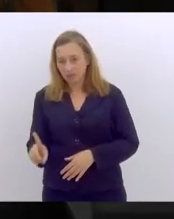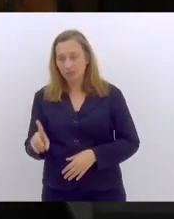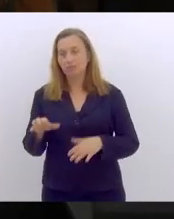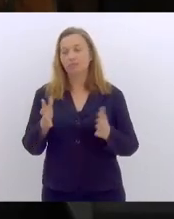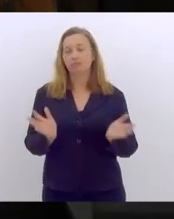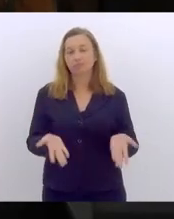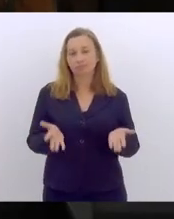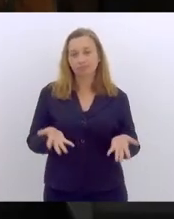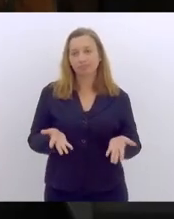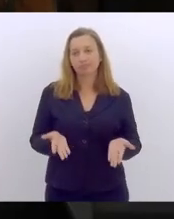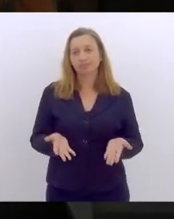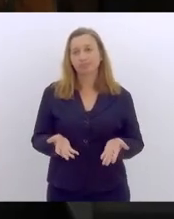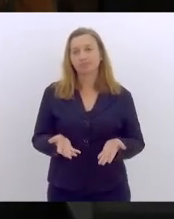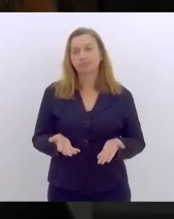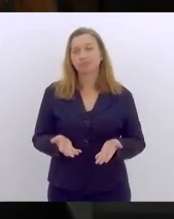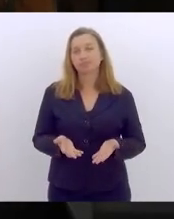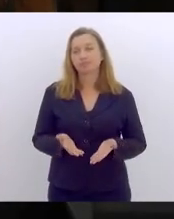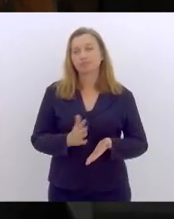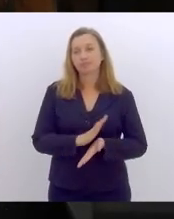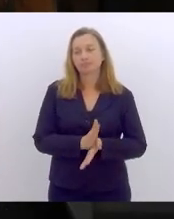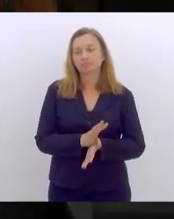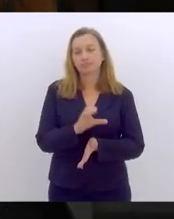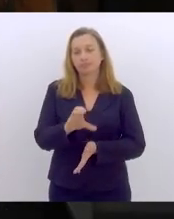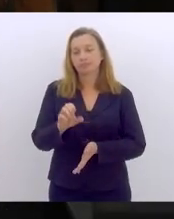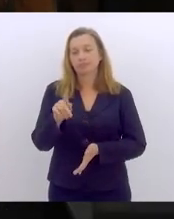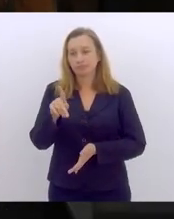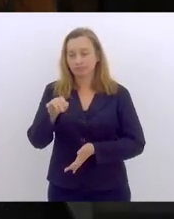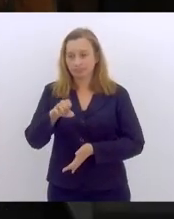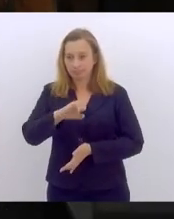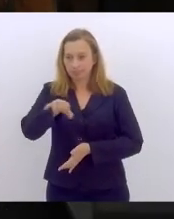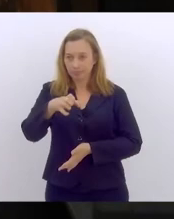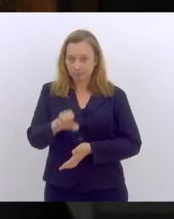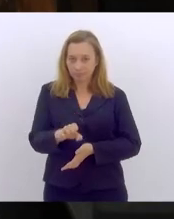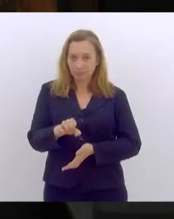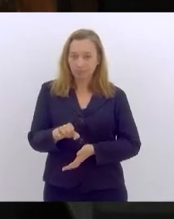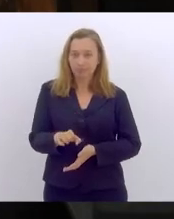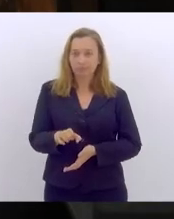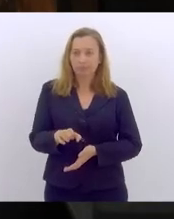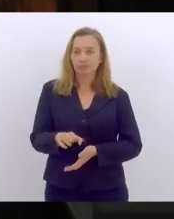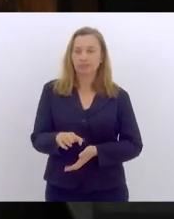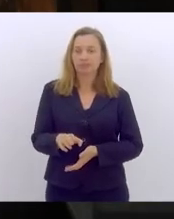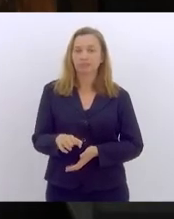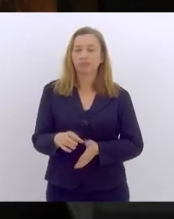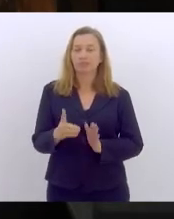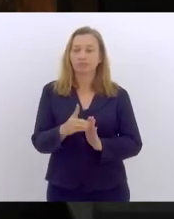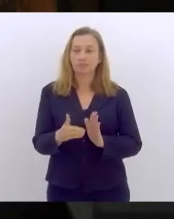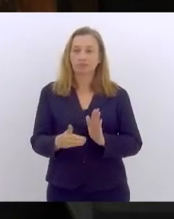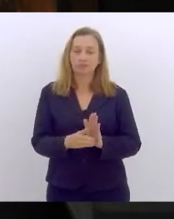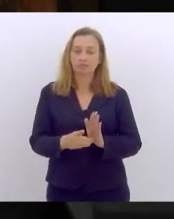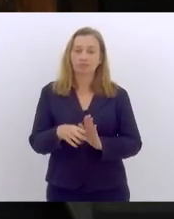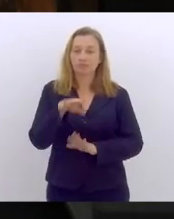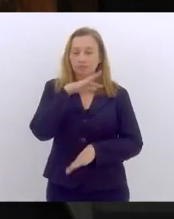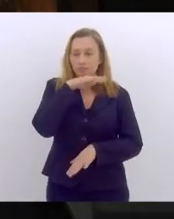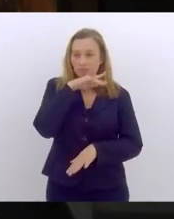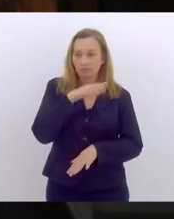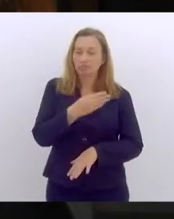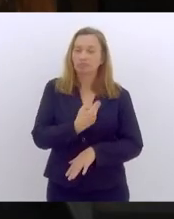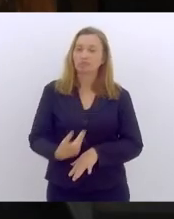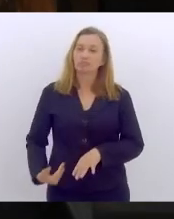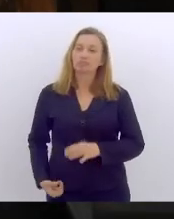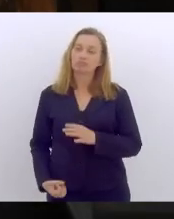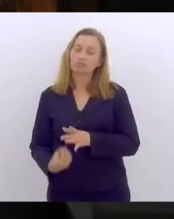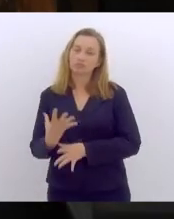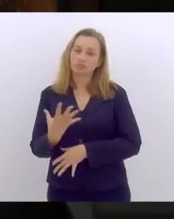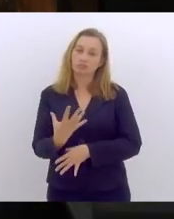tentam matar de vez a CEPERJ com esse abominável decreto que o governador